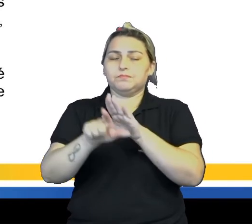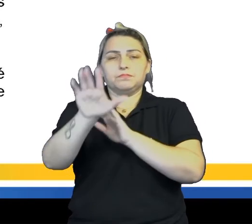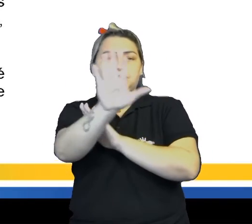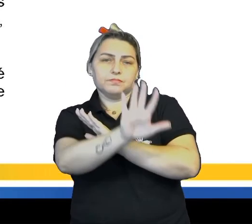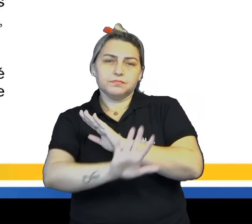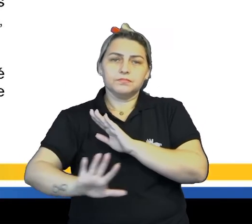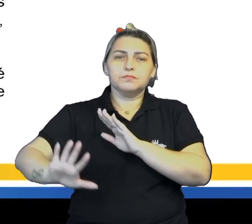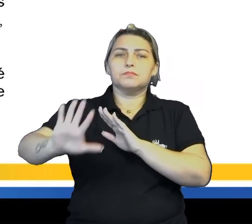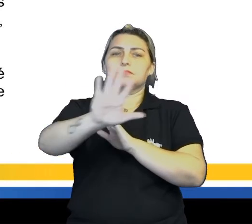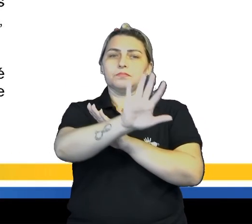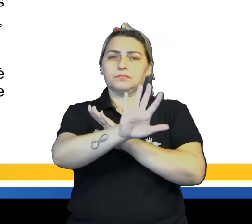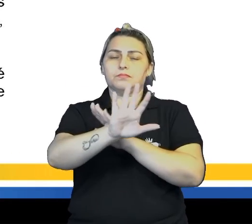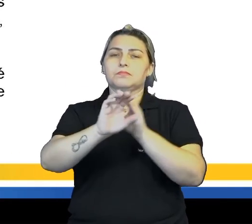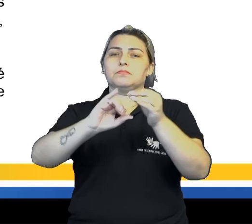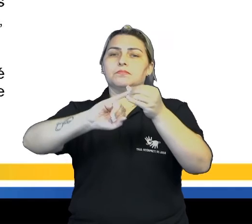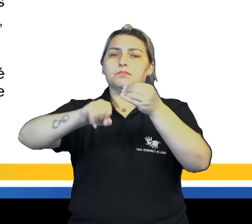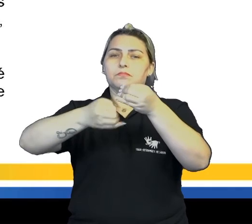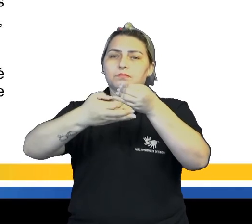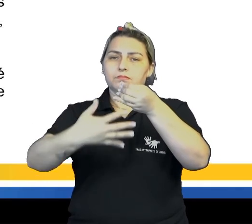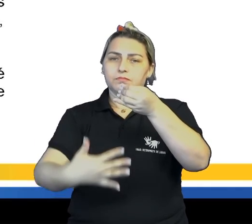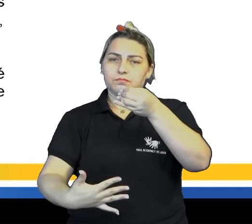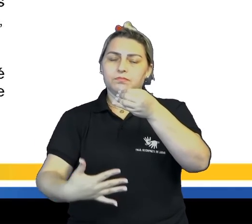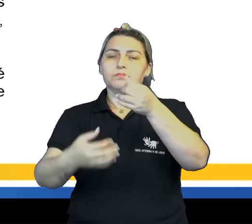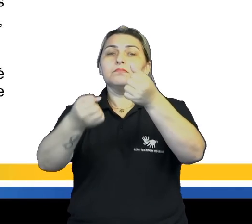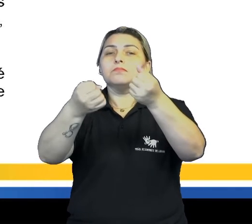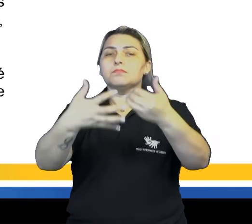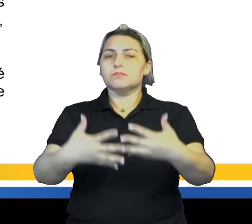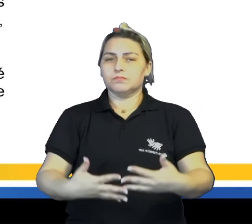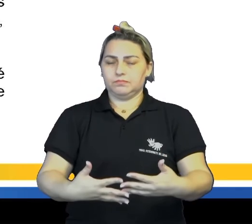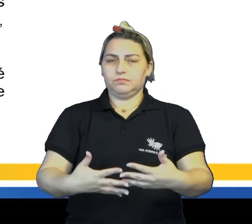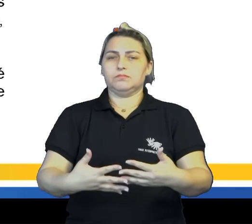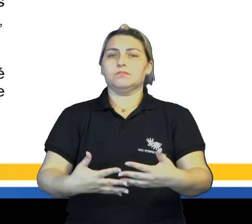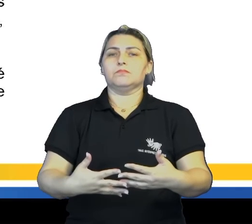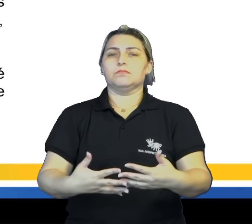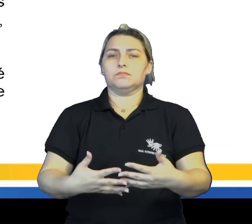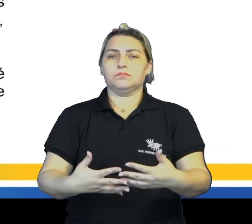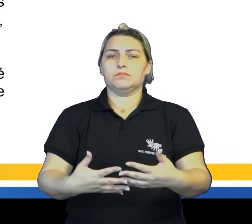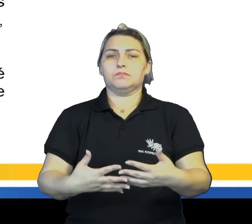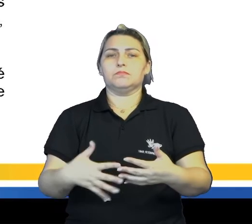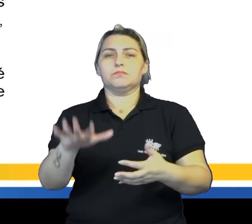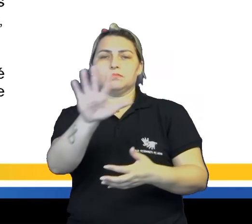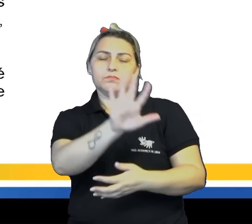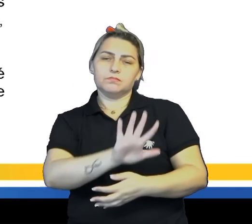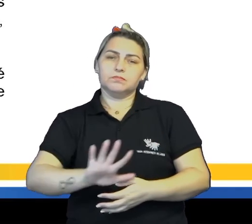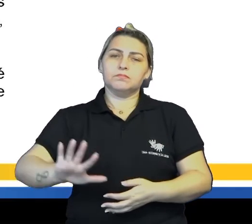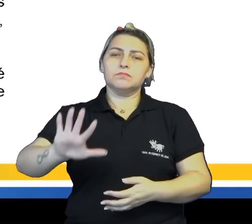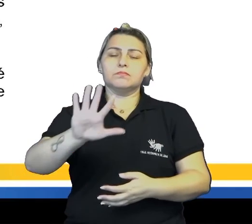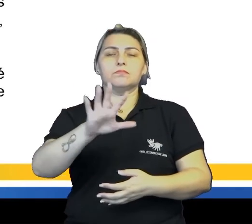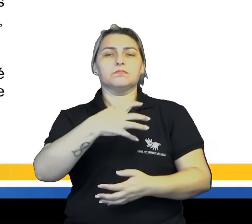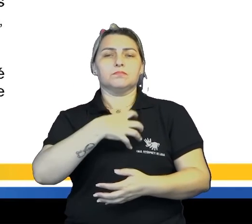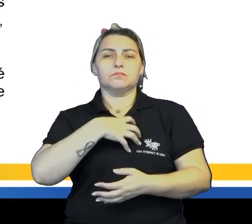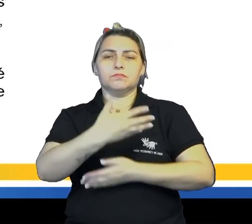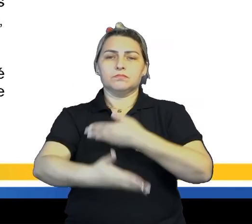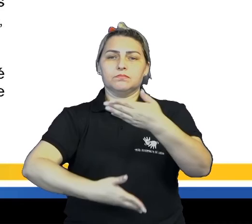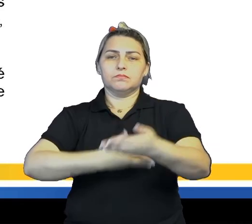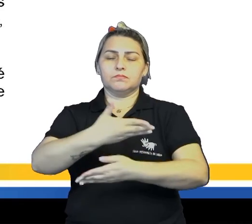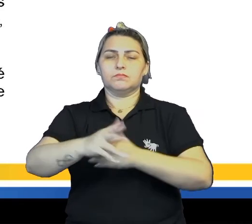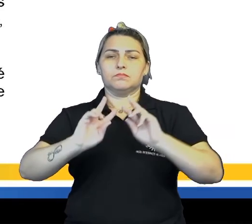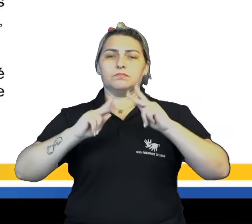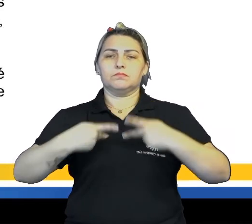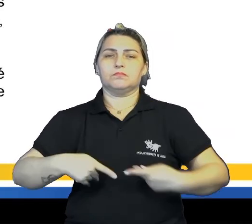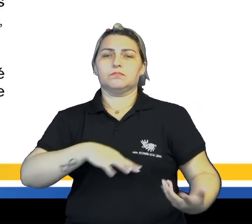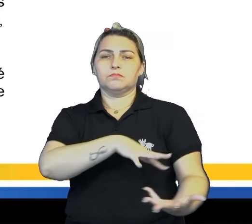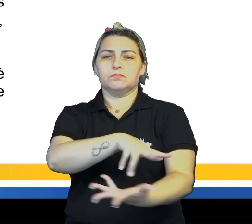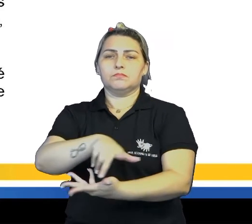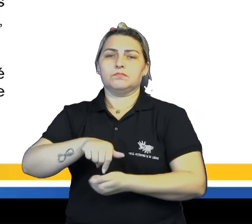gerais que justifiquem ou expliquem, em termos absolutos, todas as formas de interação humana no